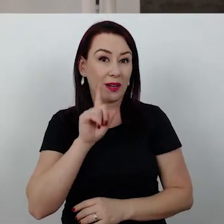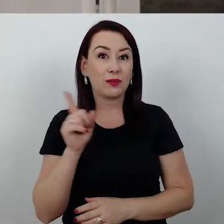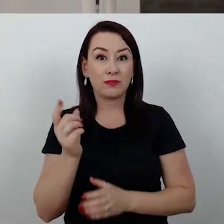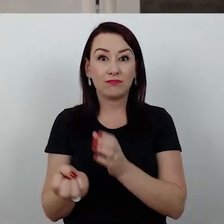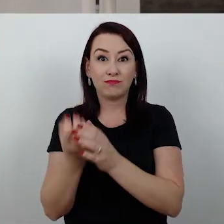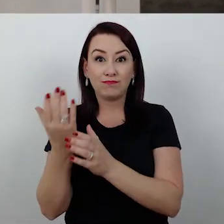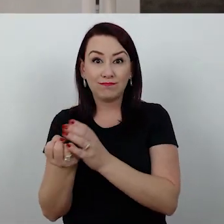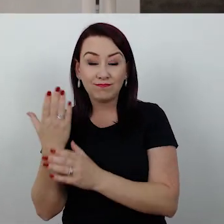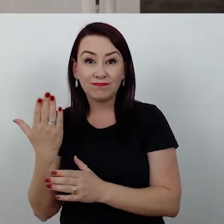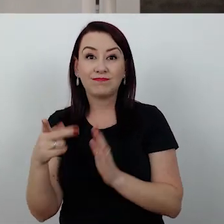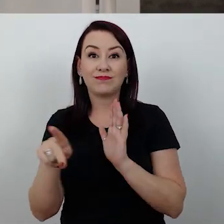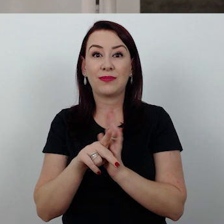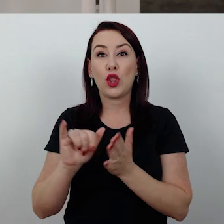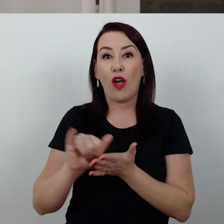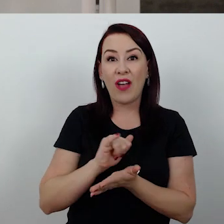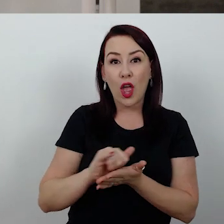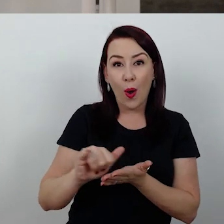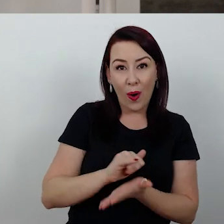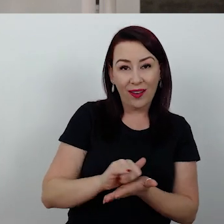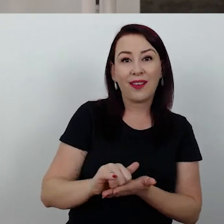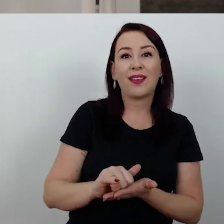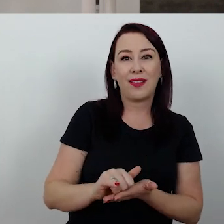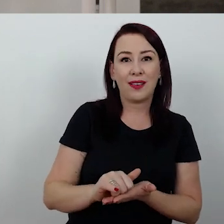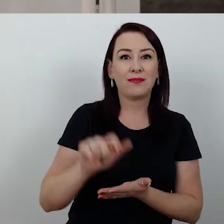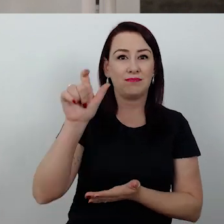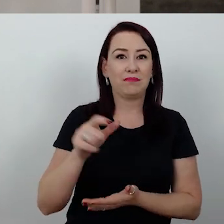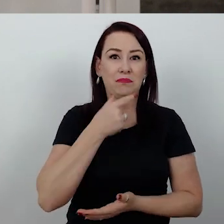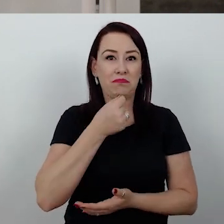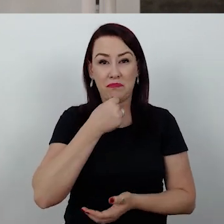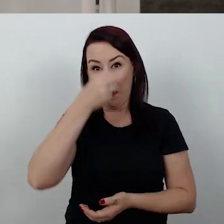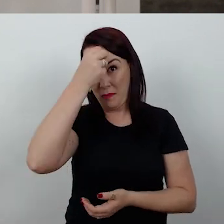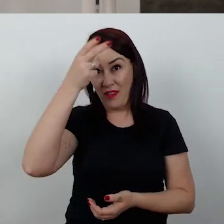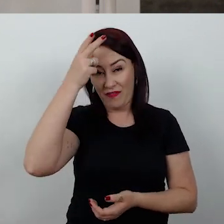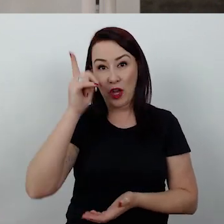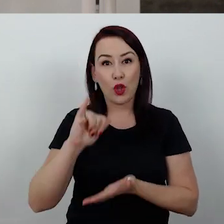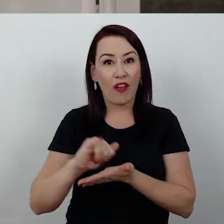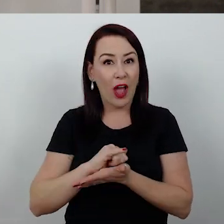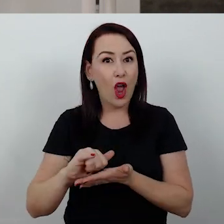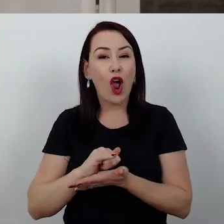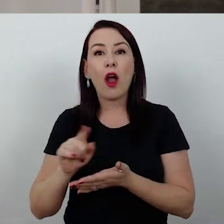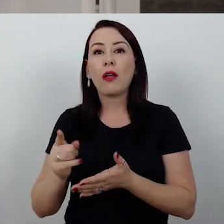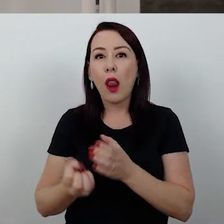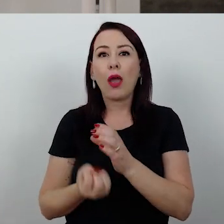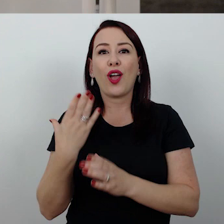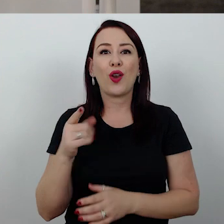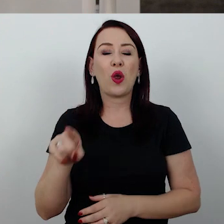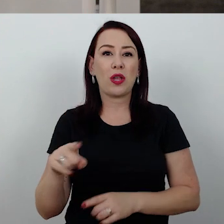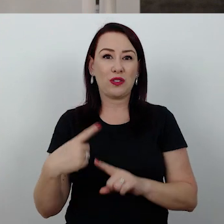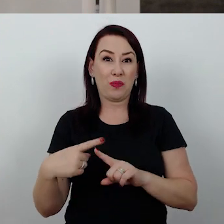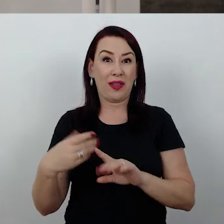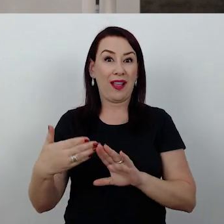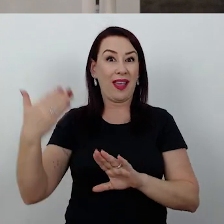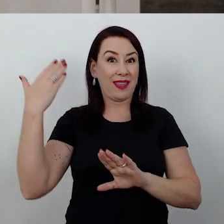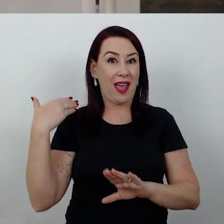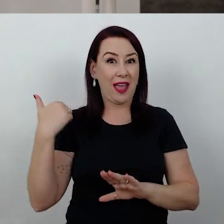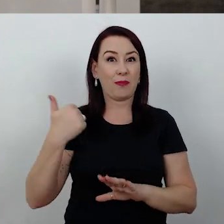Commission em Nova York, pelo prefeito Lindsay, ele criou a Film Commission porque a cidade era uma cidade,